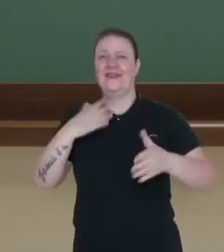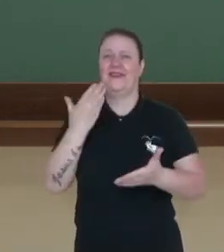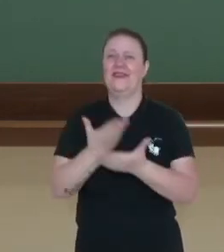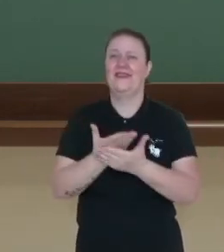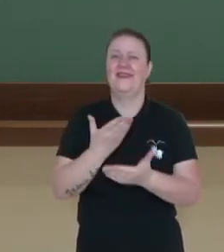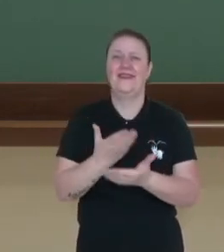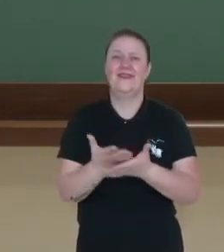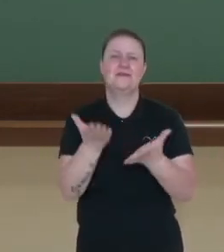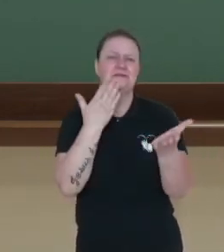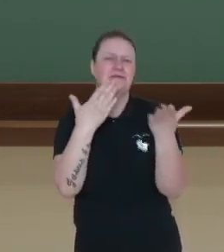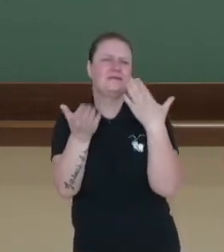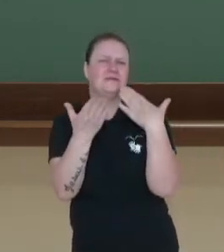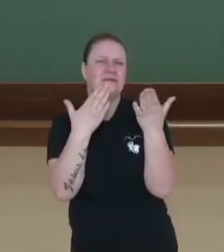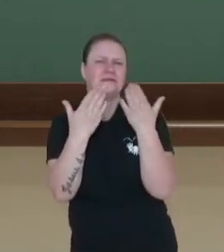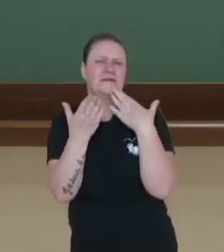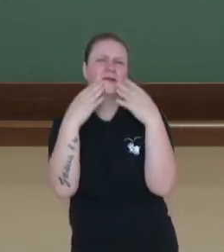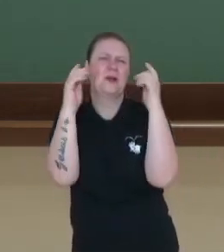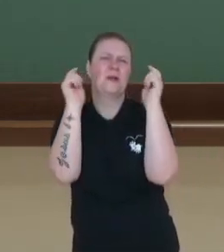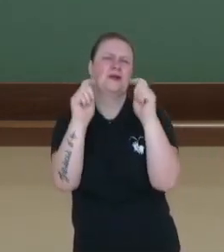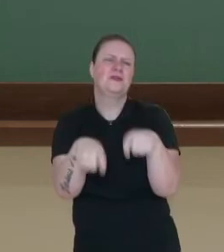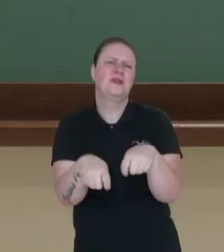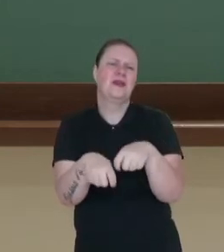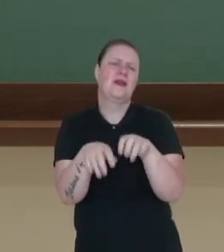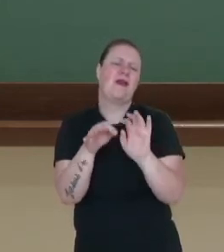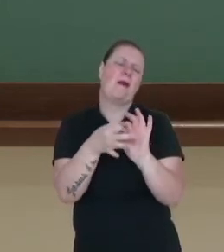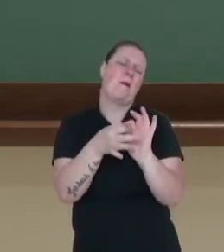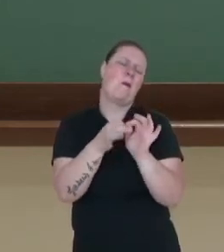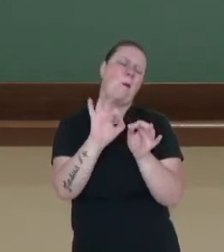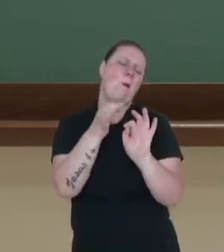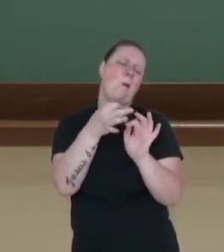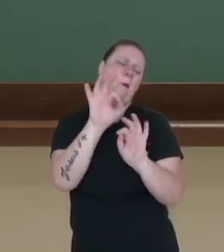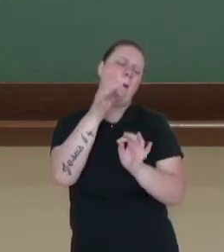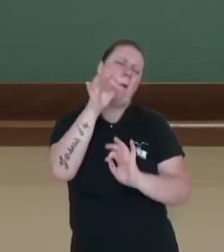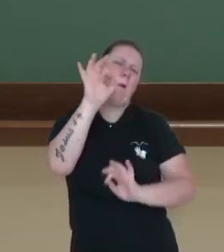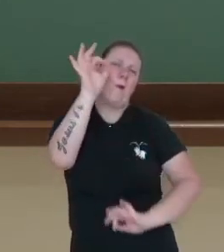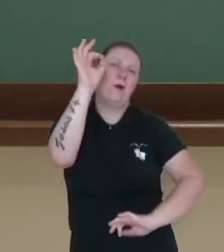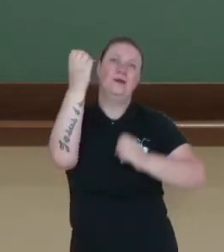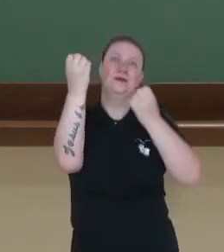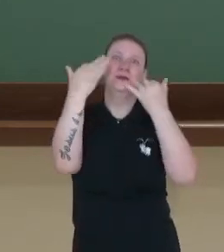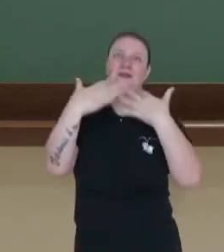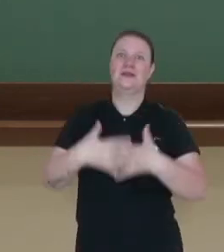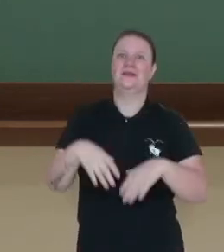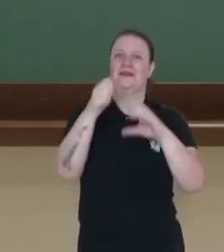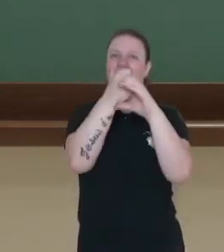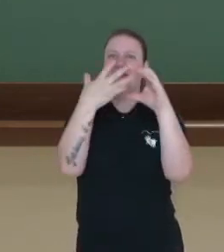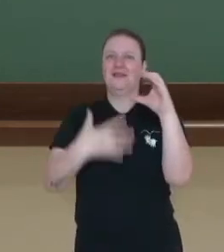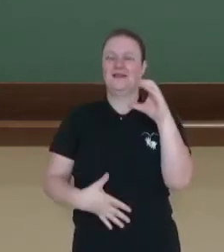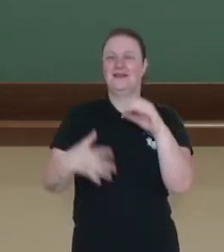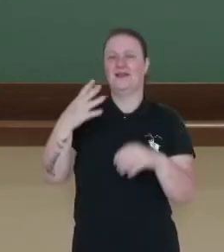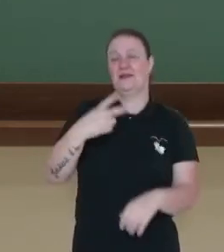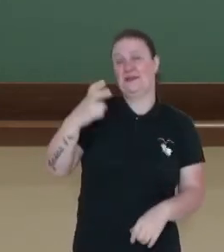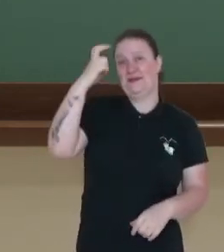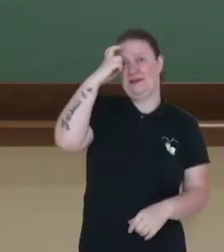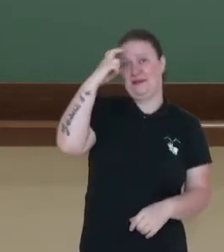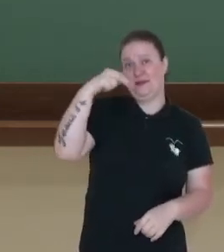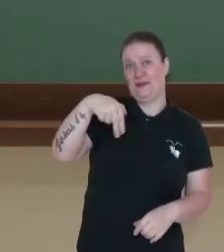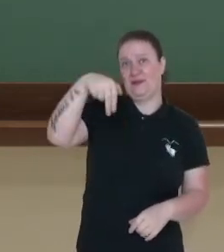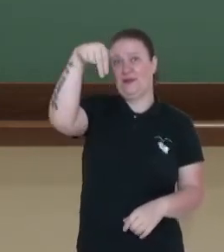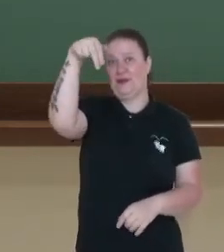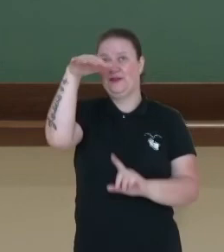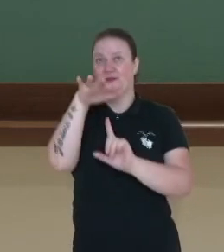estamos conversando, poderíamos ficar um período bem maior para falar das características culturais do norte do estado